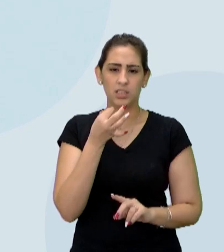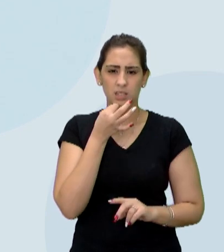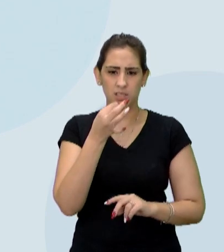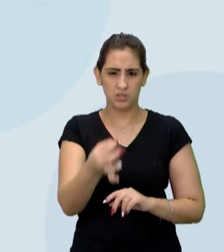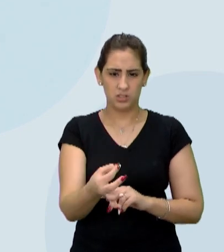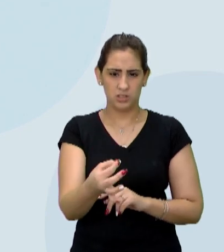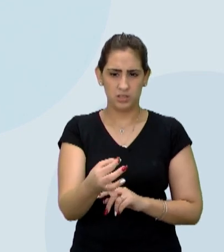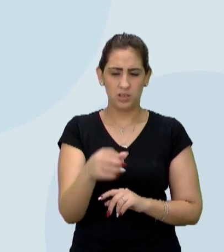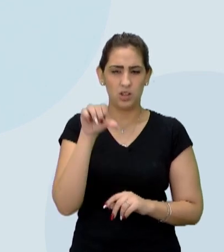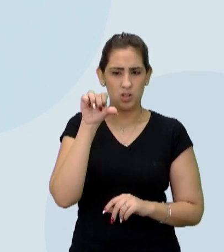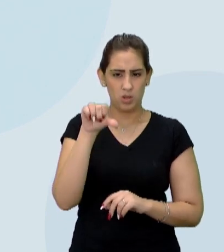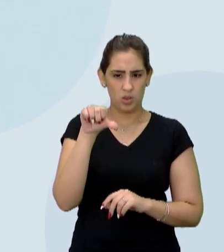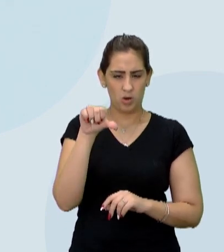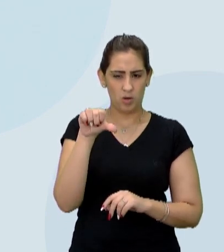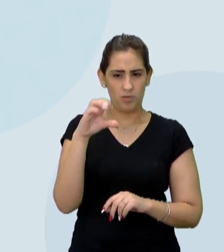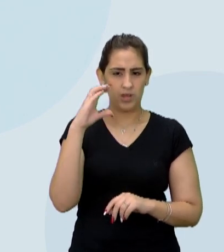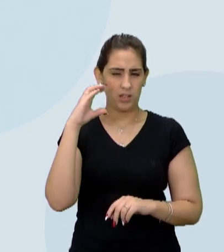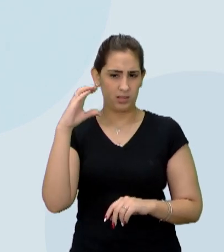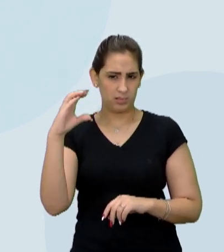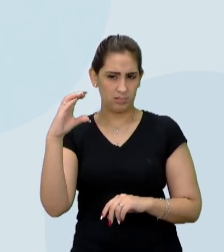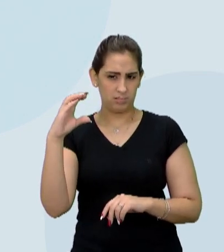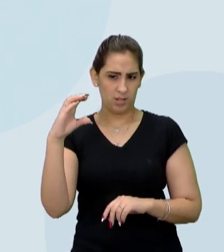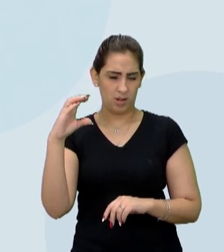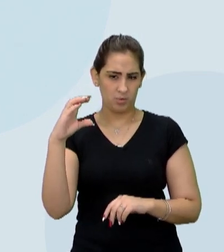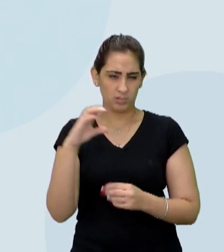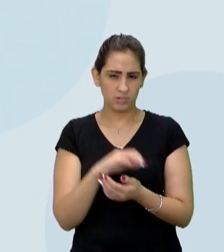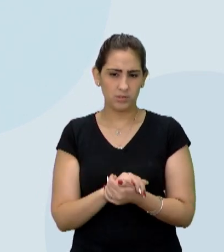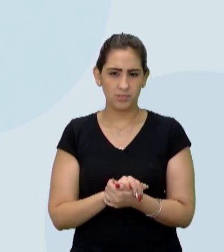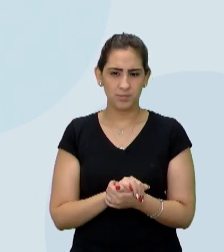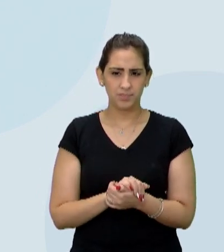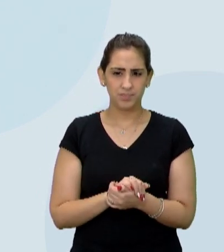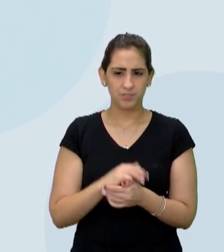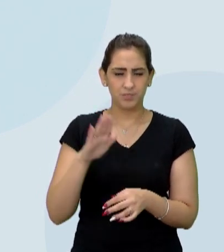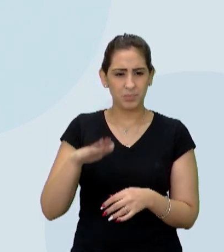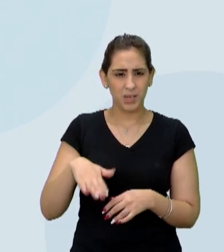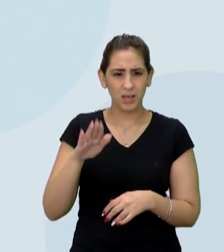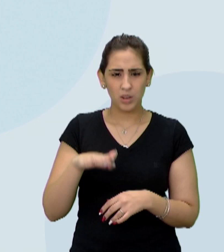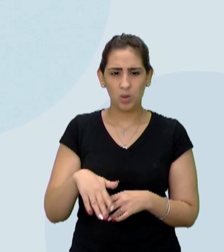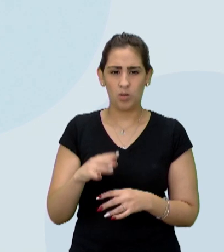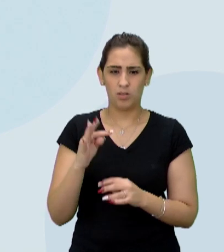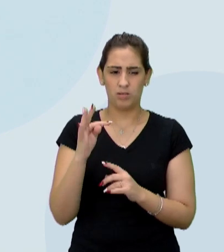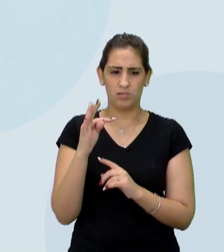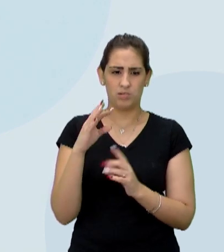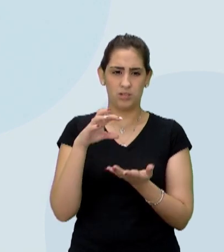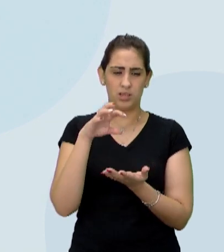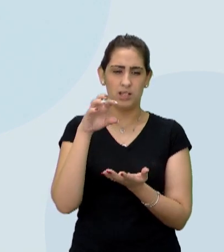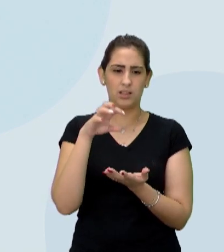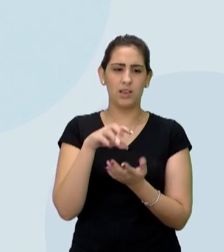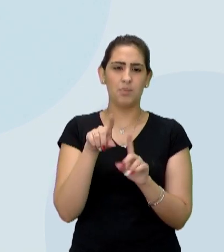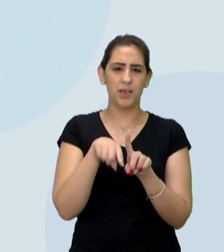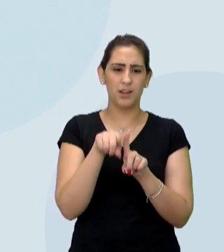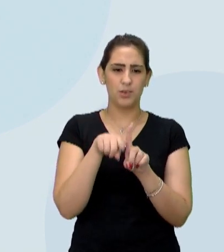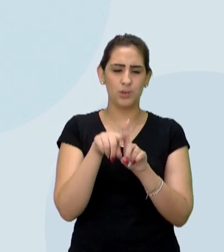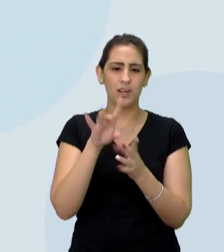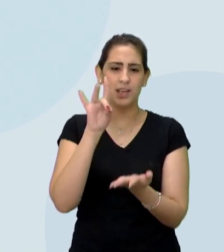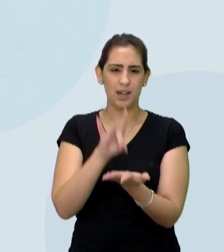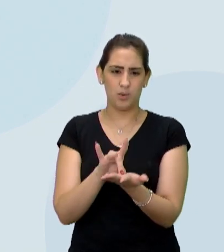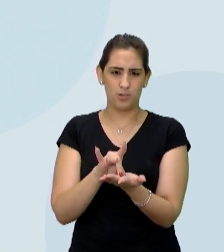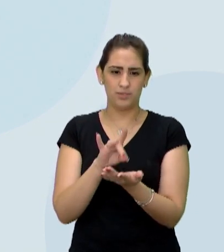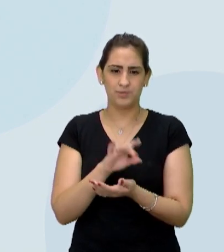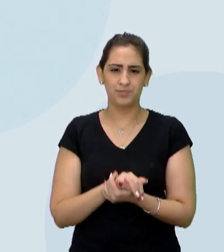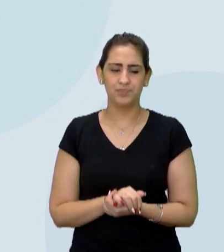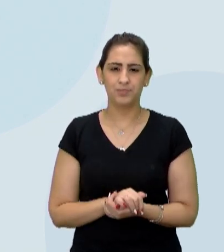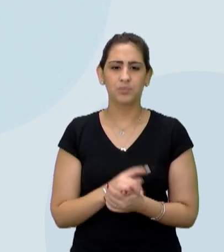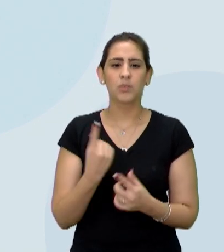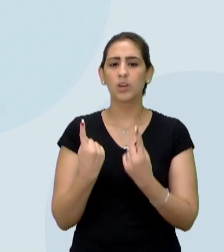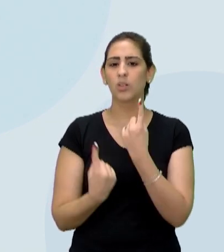era 9 graus Celsius menor que a temperatura real. Ai, que bom, então quer dizer que não está tão frio assim, na